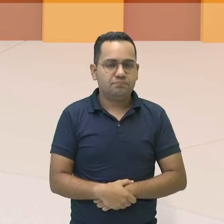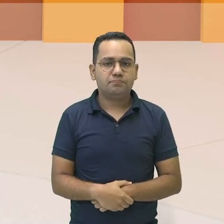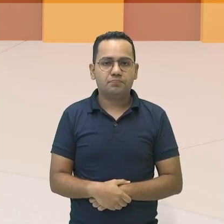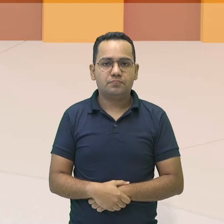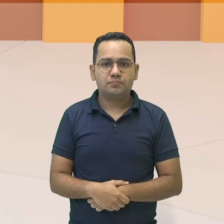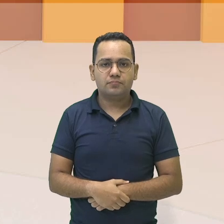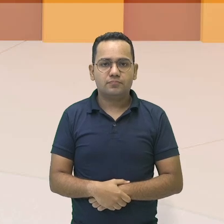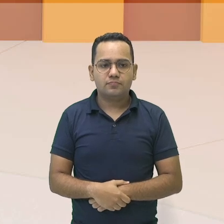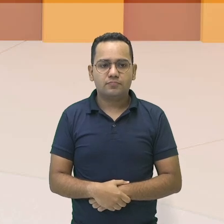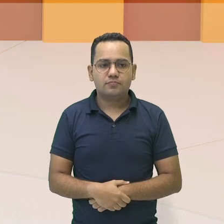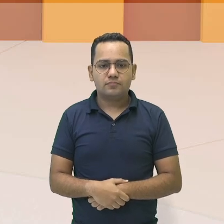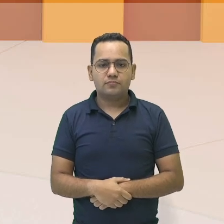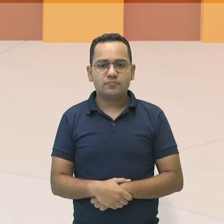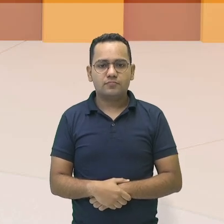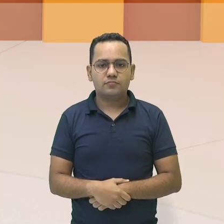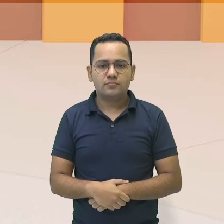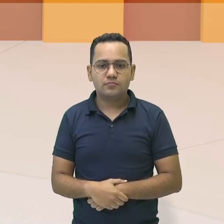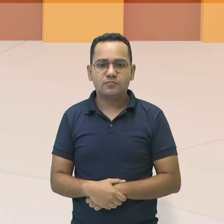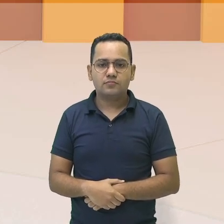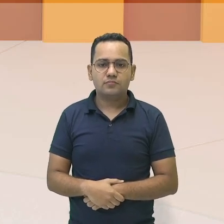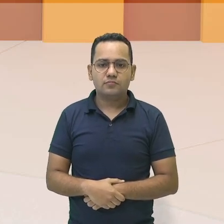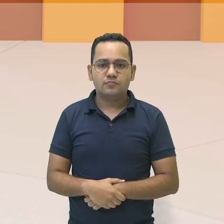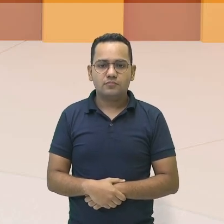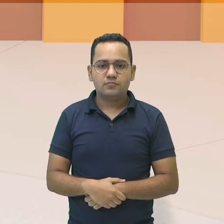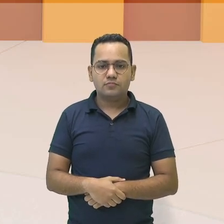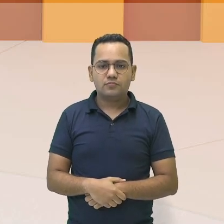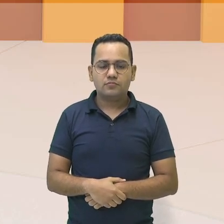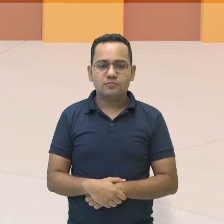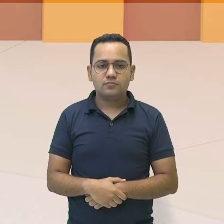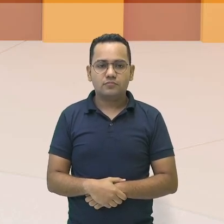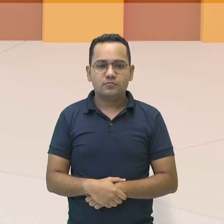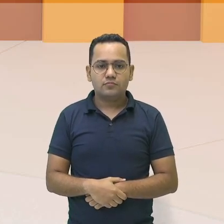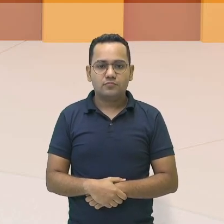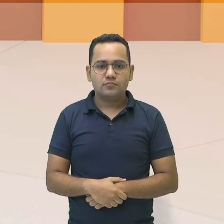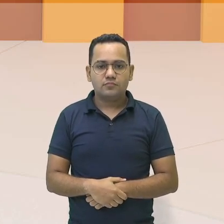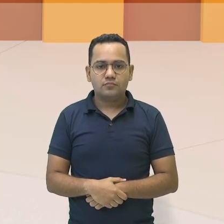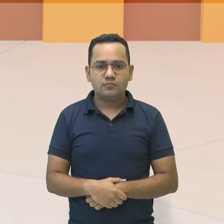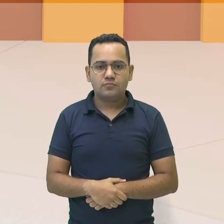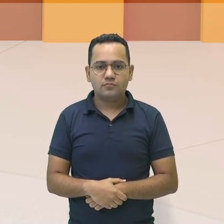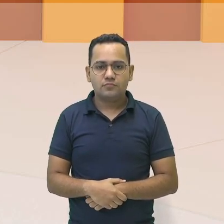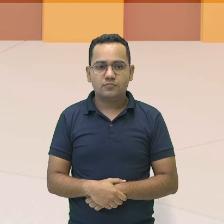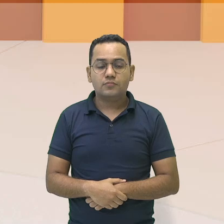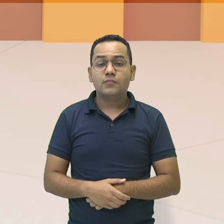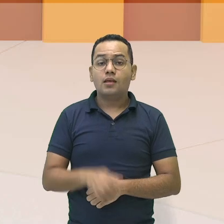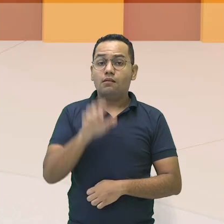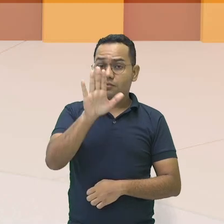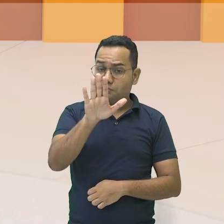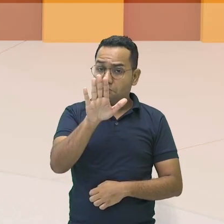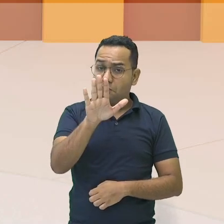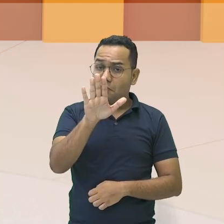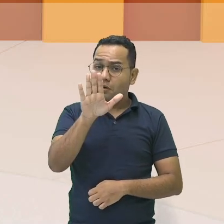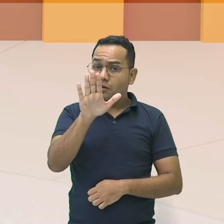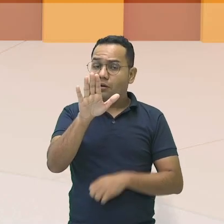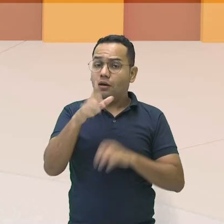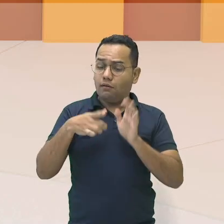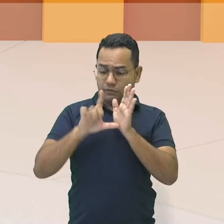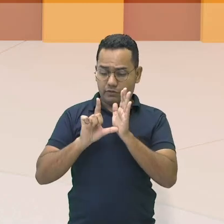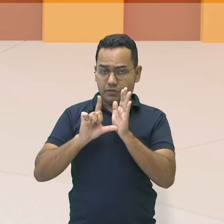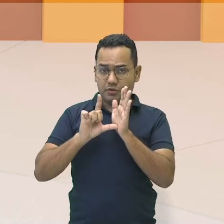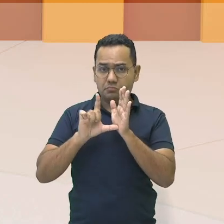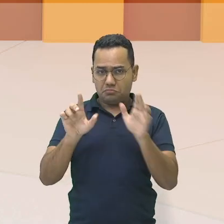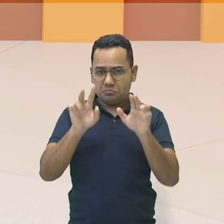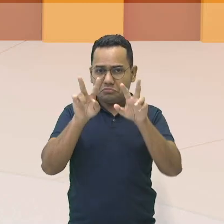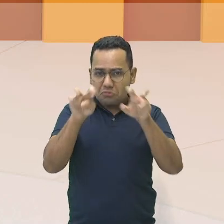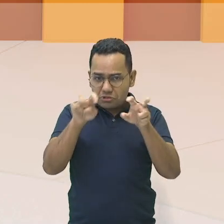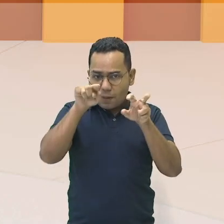Brasil, certo? Mas para a gente falar de desenvolvimento sustentável, de promoção desse desenvolvimento sustentável, é necessário a